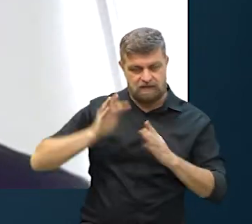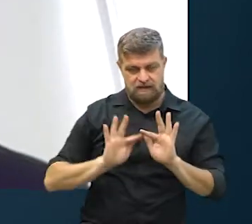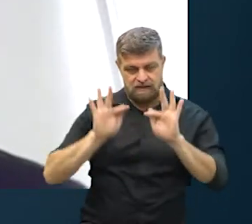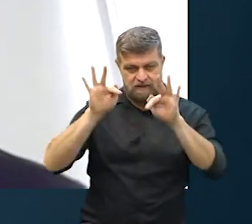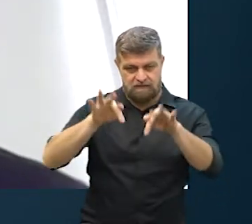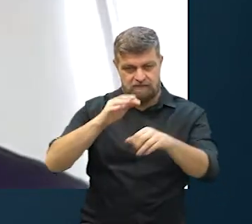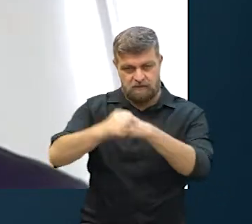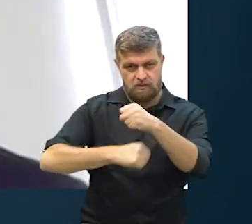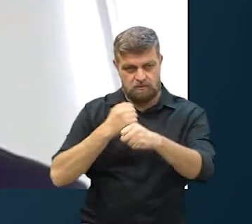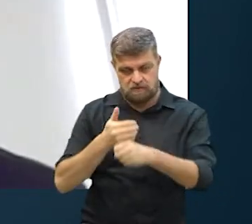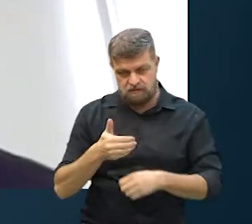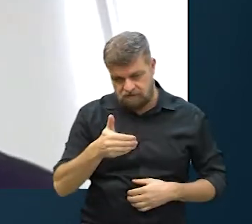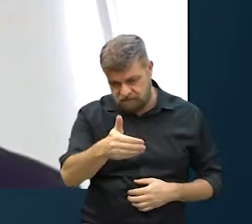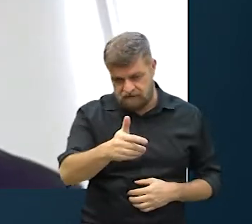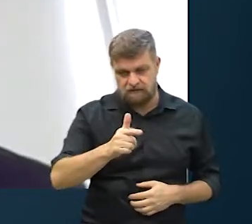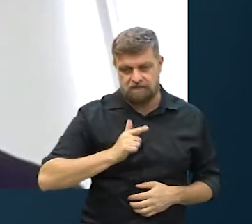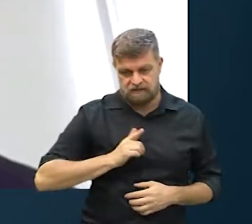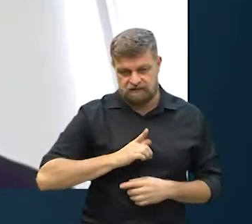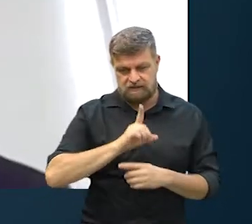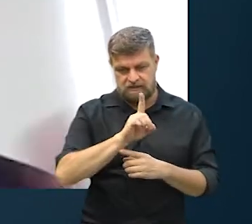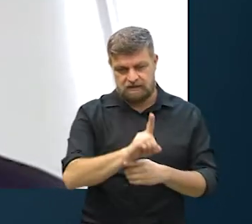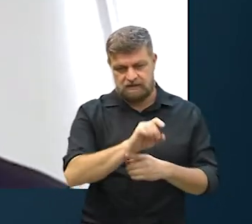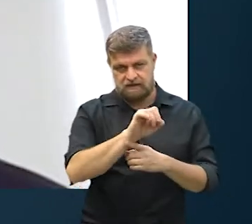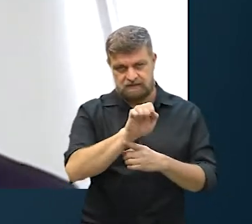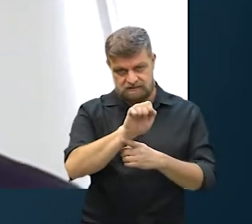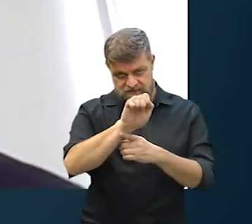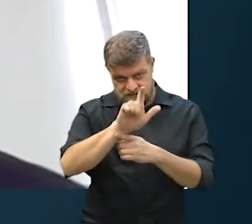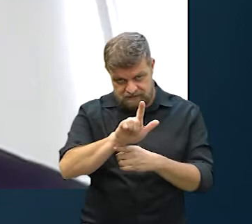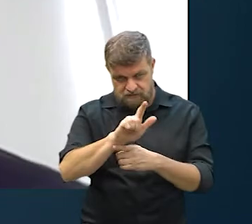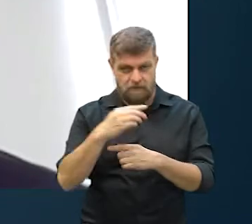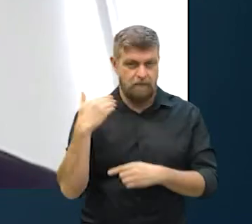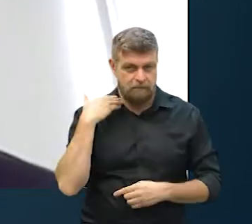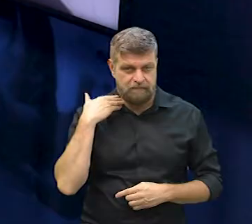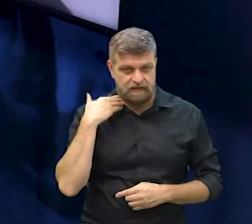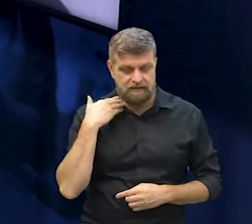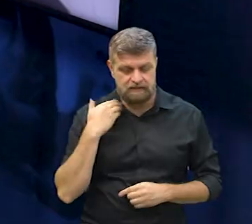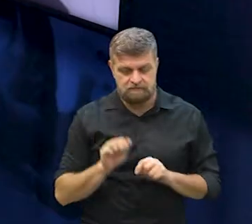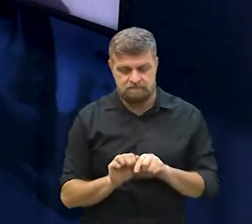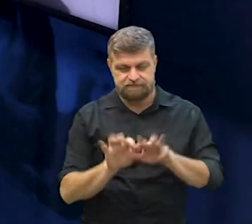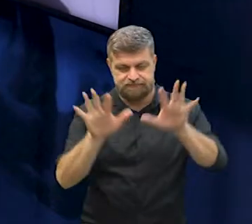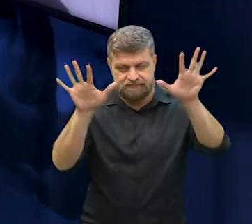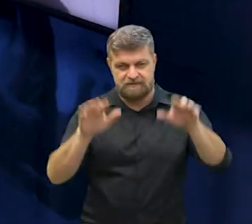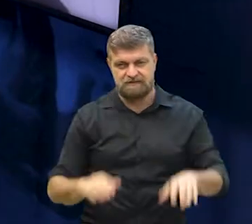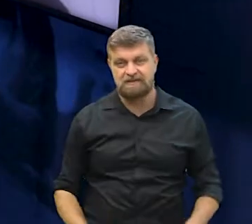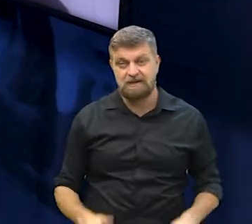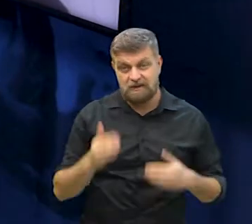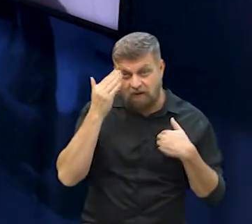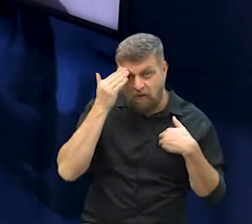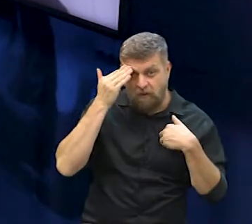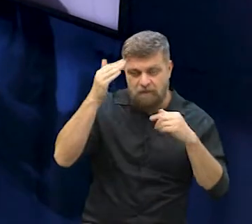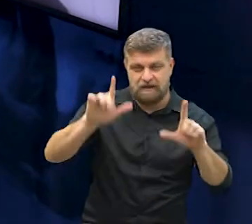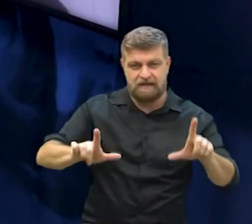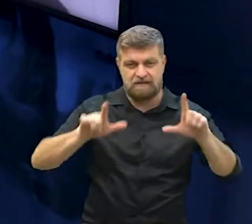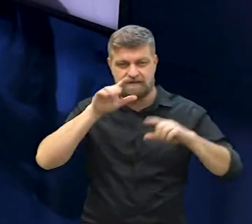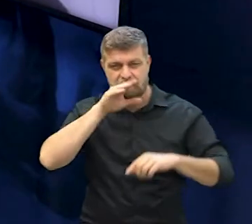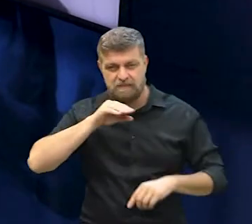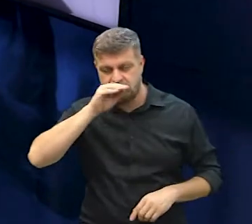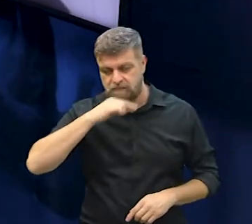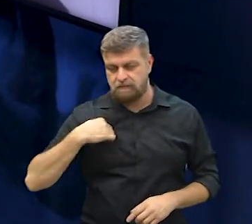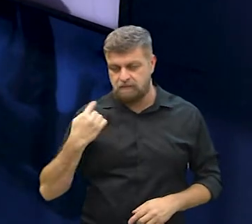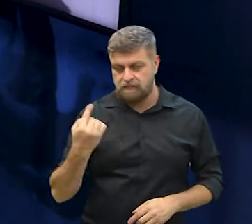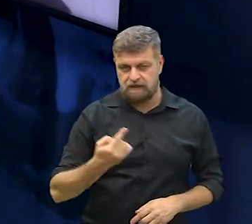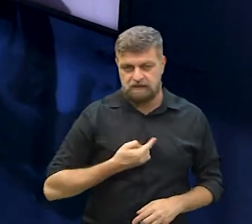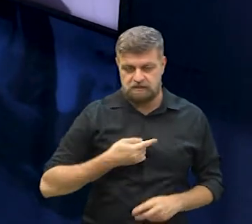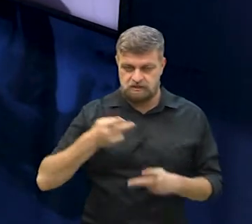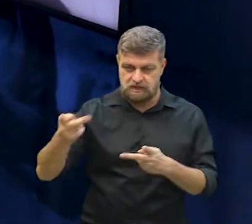provavelmente até o final do próximo ano vai ter Dieselbic em toda essa rede. Tá certo, então, Lucas, obrigada pela sua